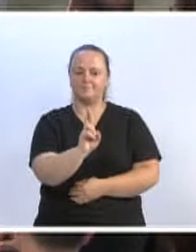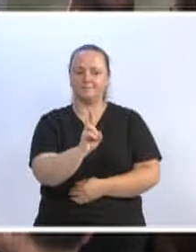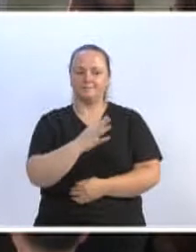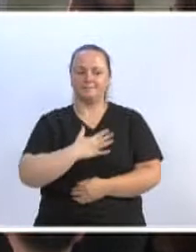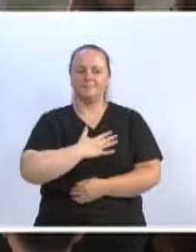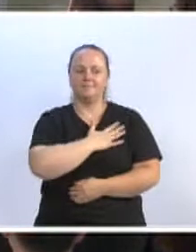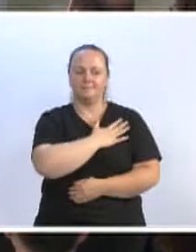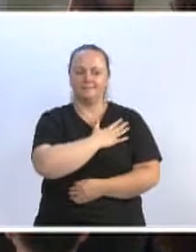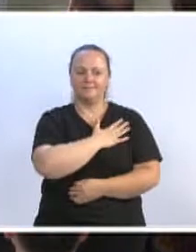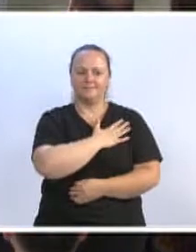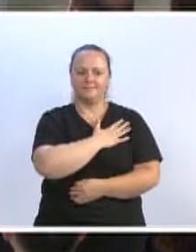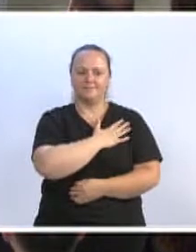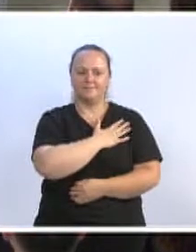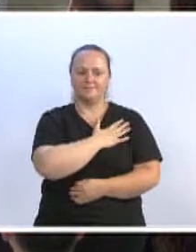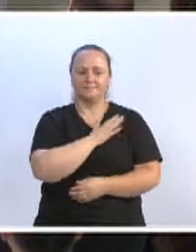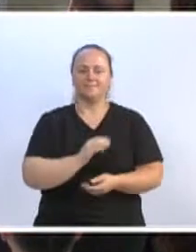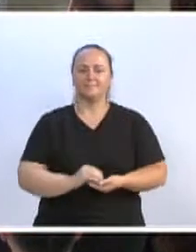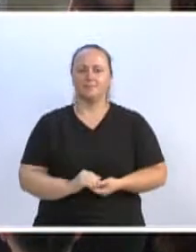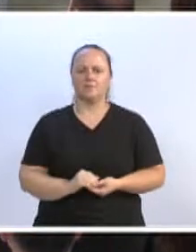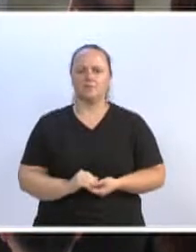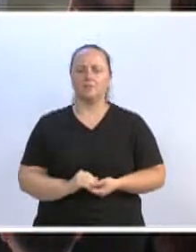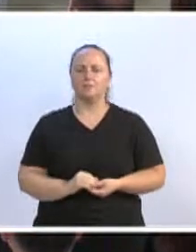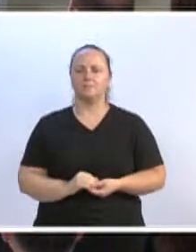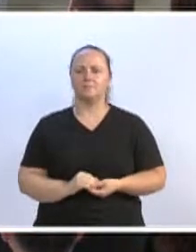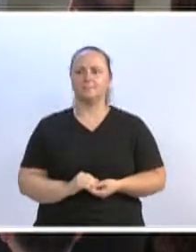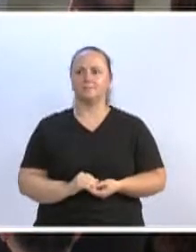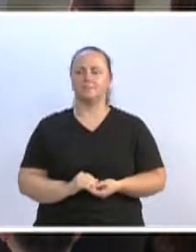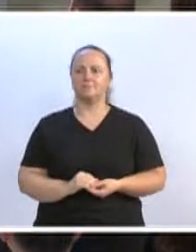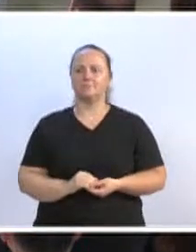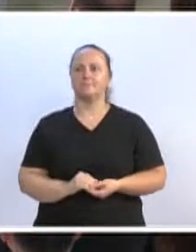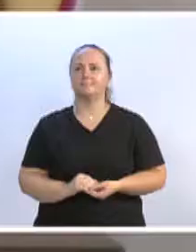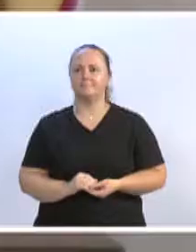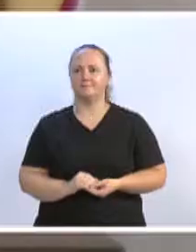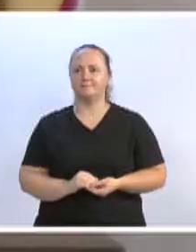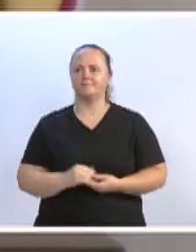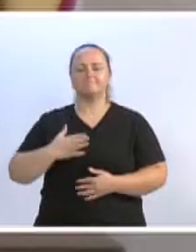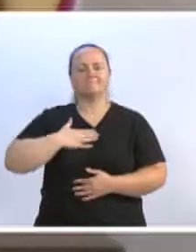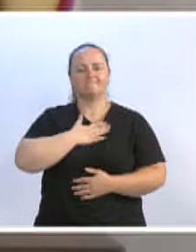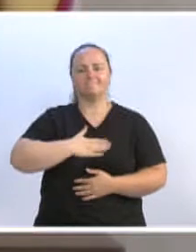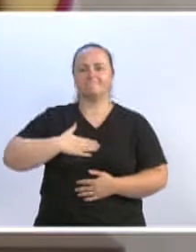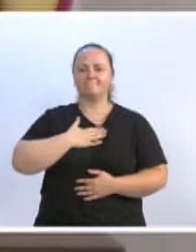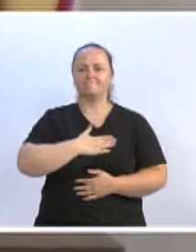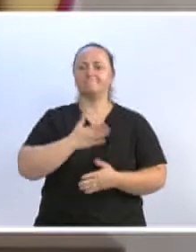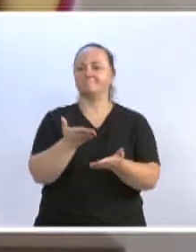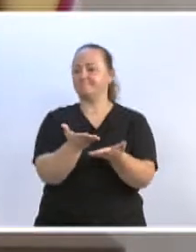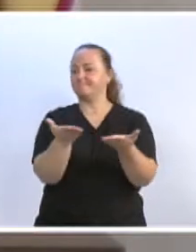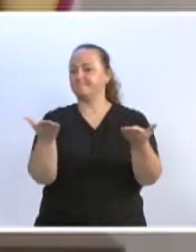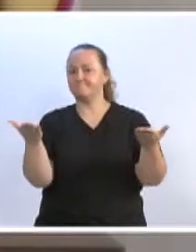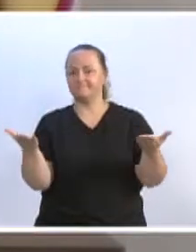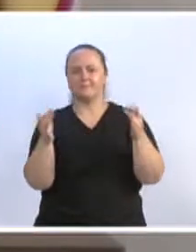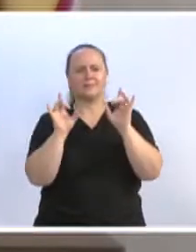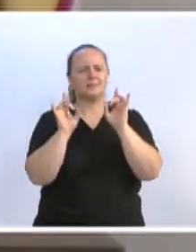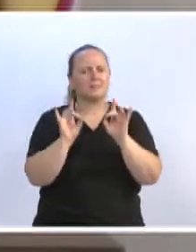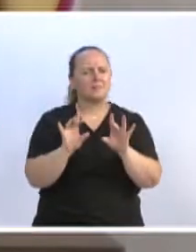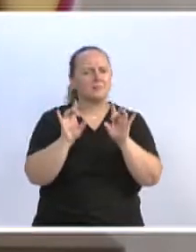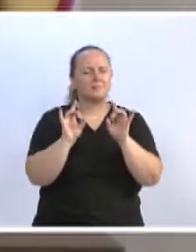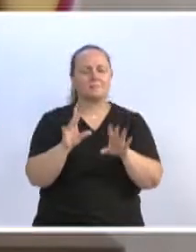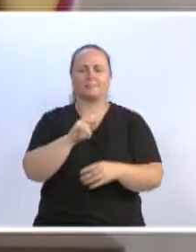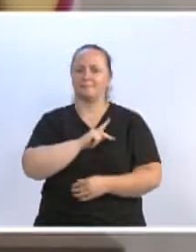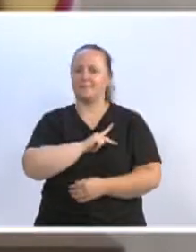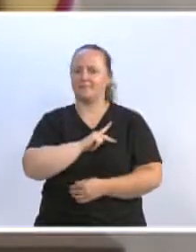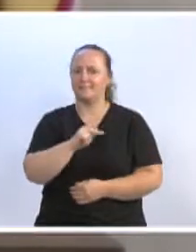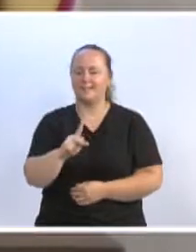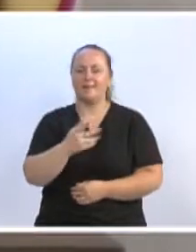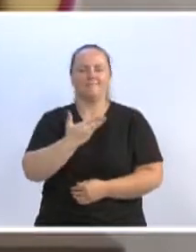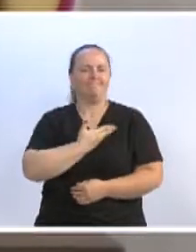nosso vice-prefeito e o Poder Executivo. Quero saudar a todos, saudar em especial o presidente, amigo, irmão Marcos